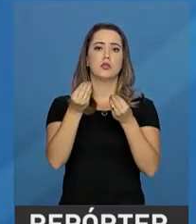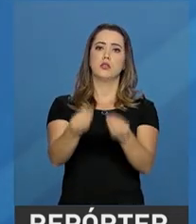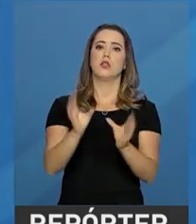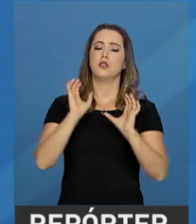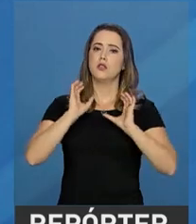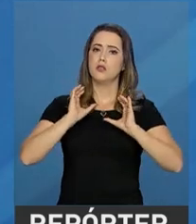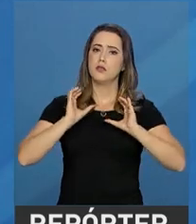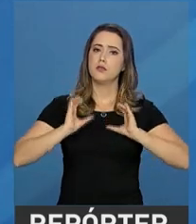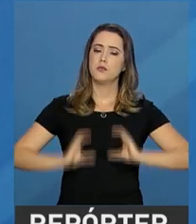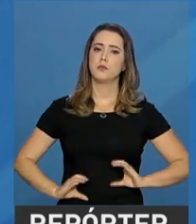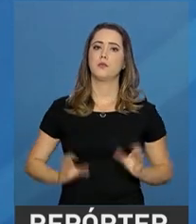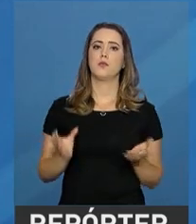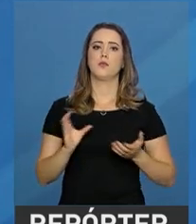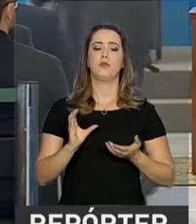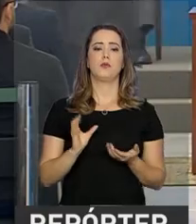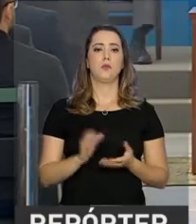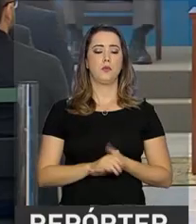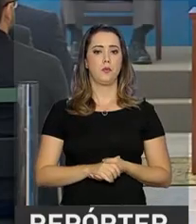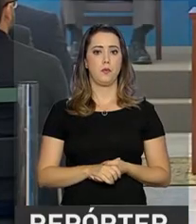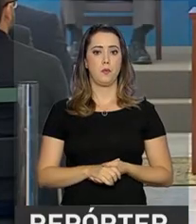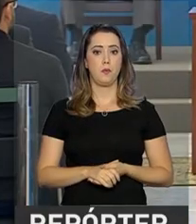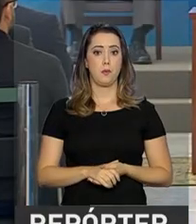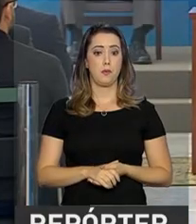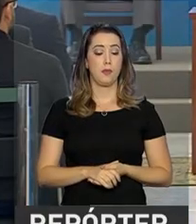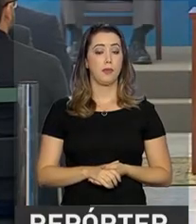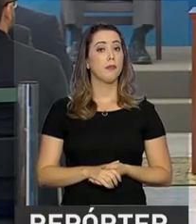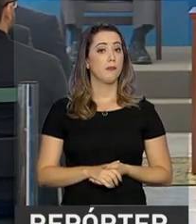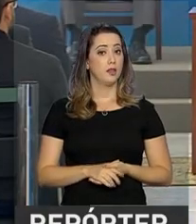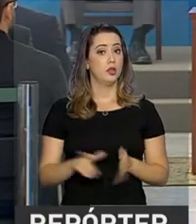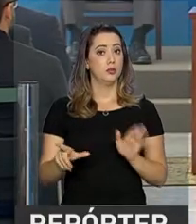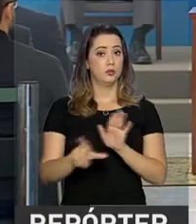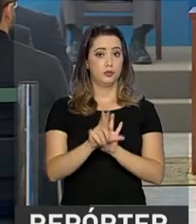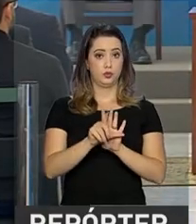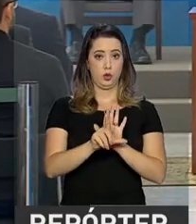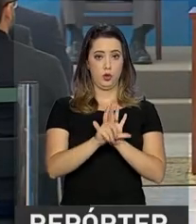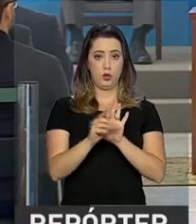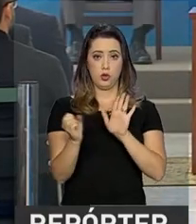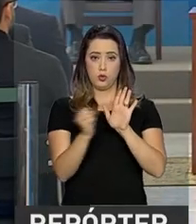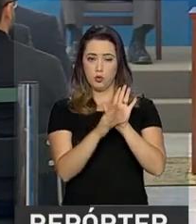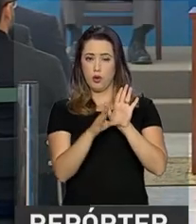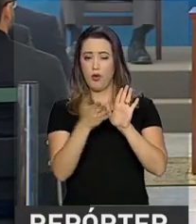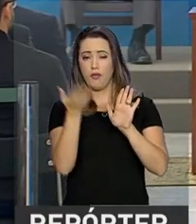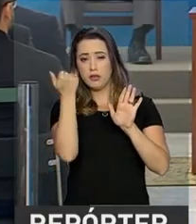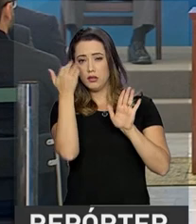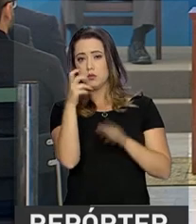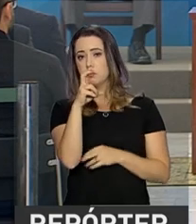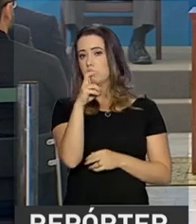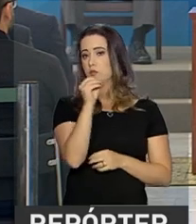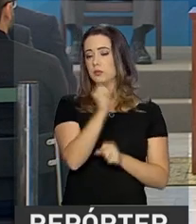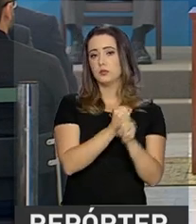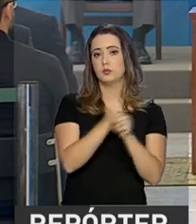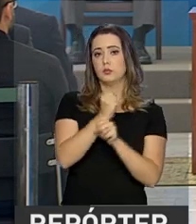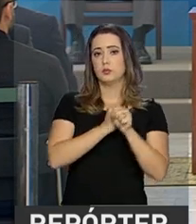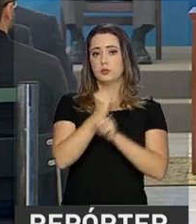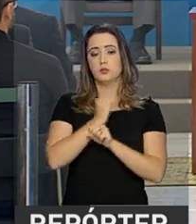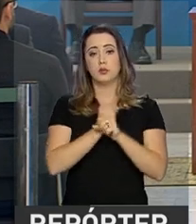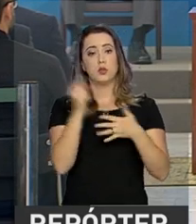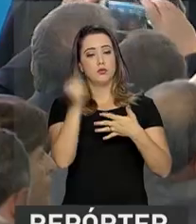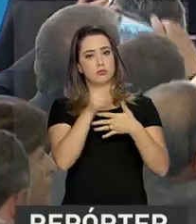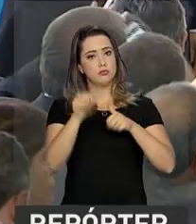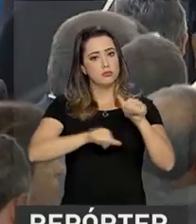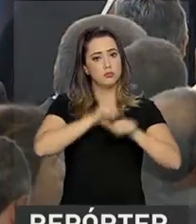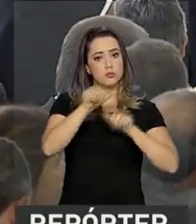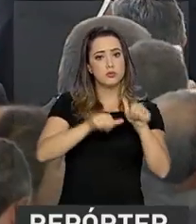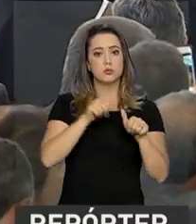de civilidade institucional as medidas moderniza o código de mineração em vigor há mais de 50 anos entre as mudanças